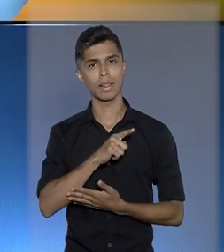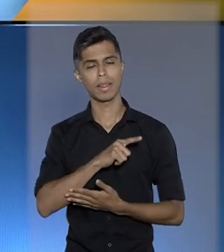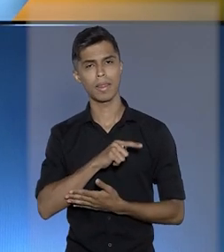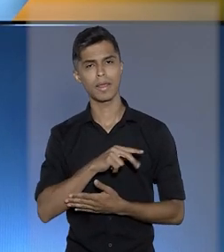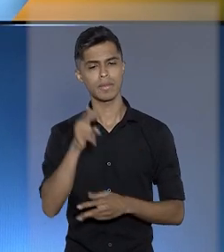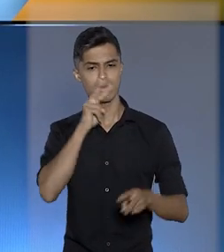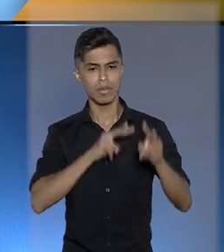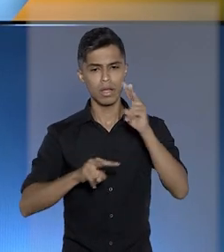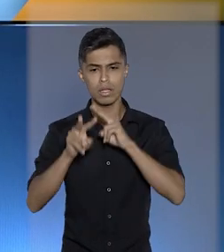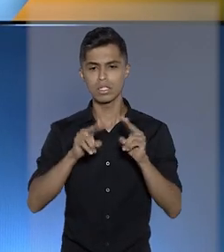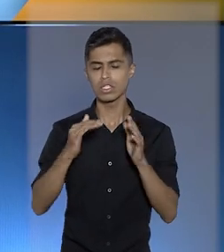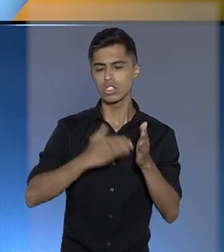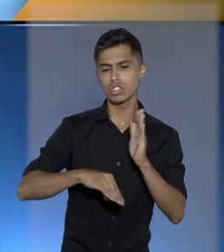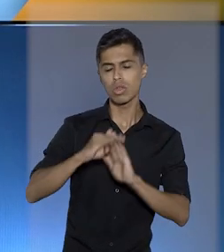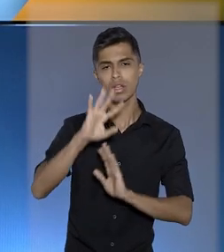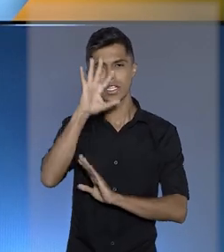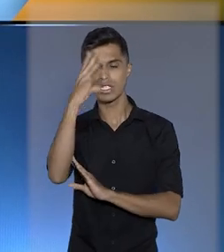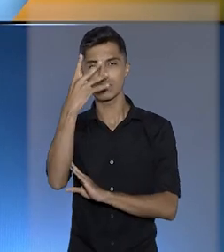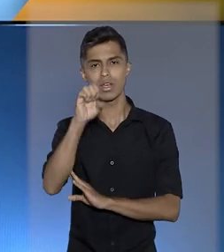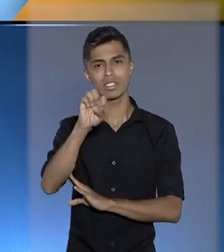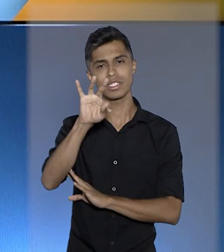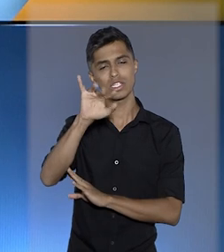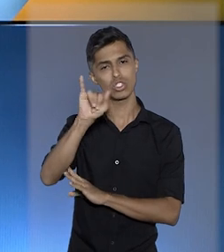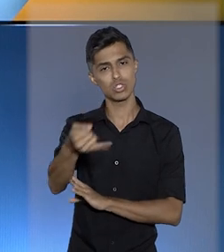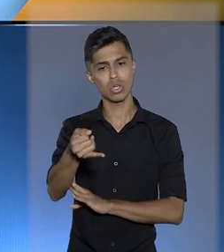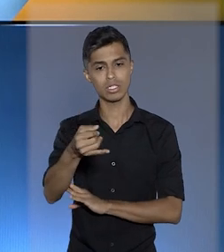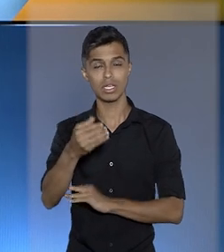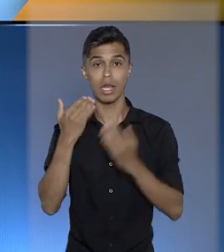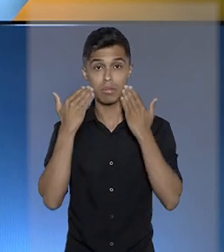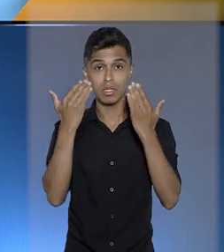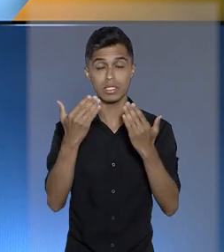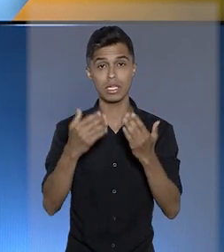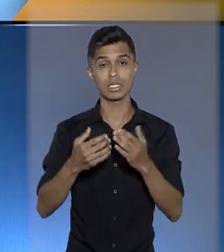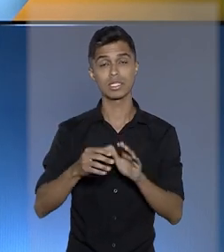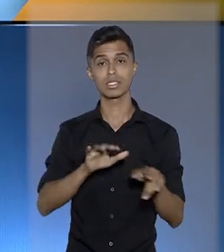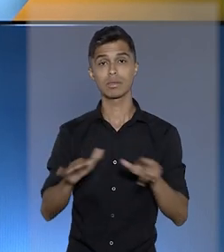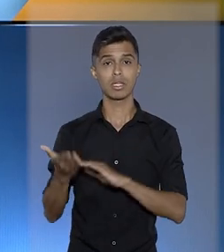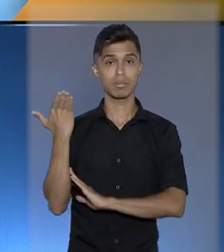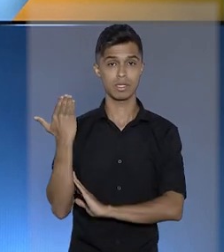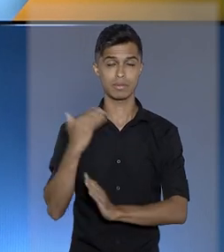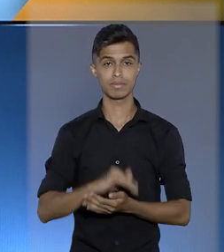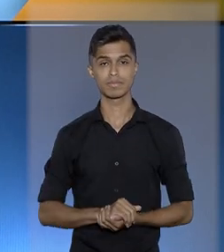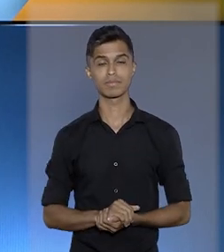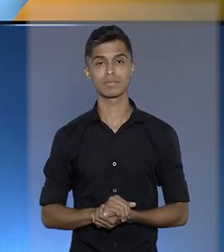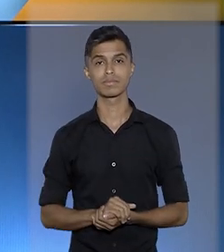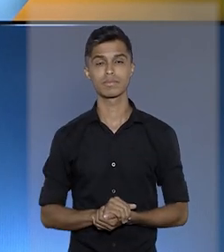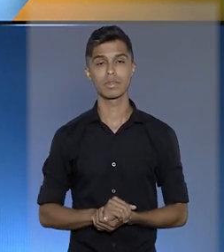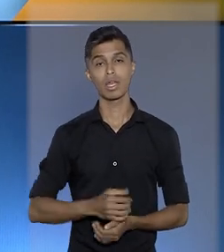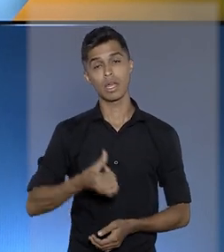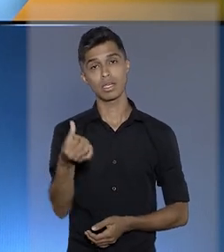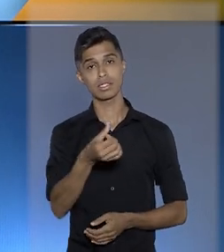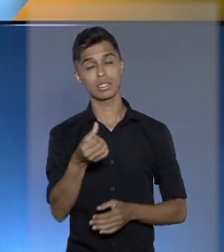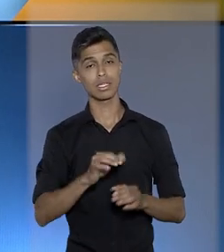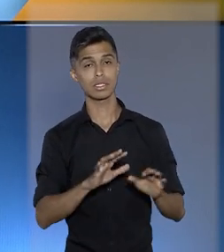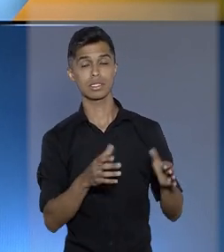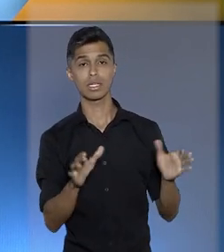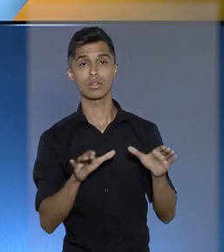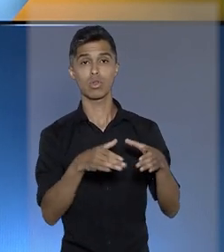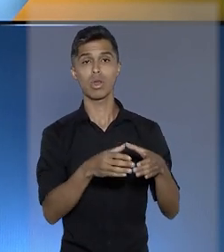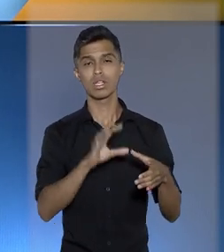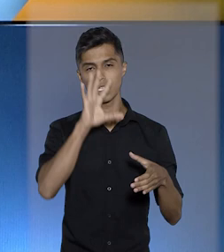passa a conferir as decisões das turmas do STJ que foram destaque na última semana a sexta turma